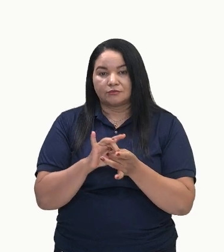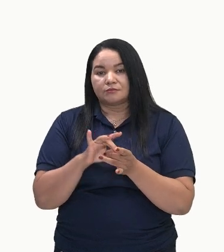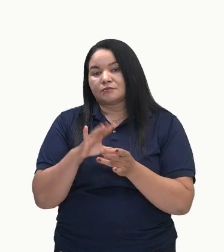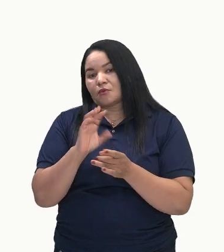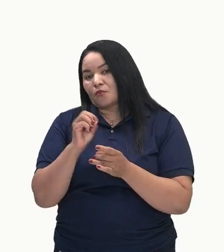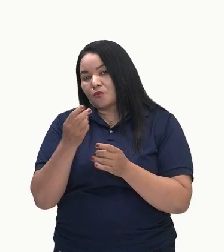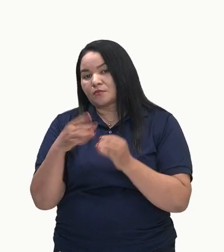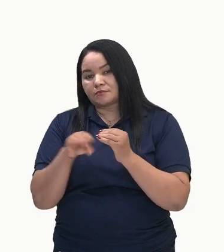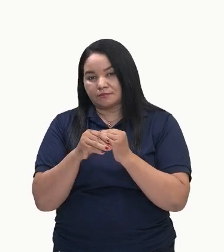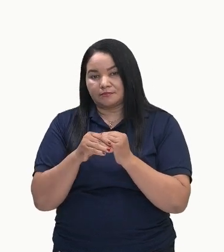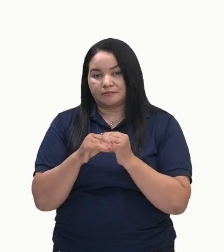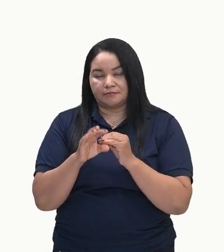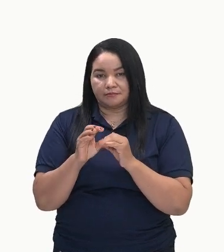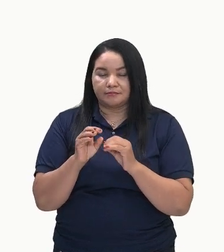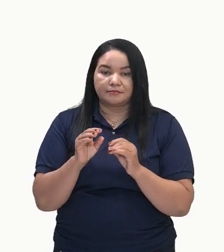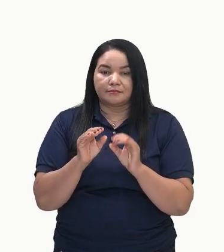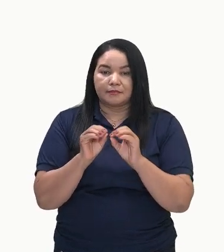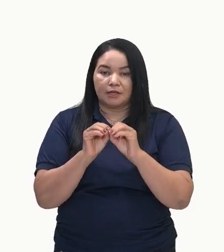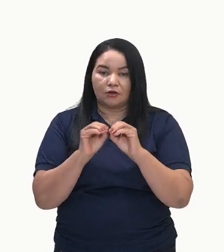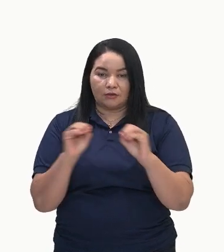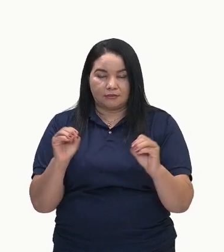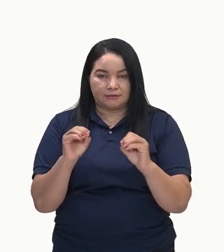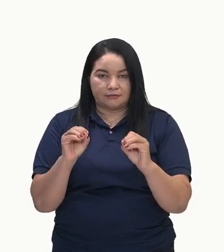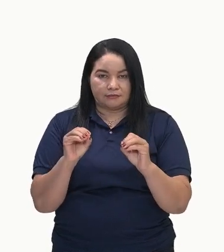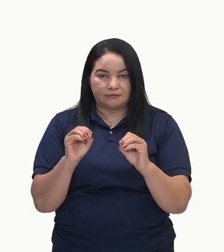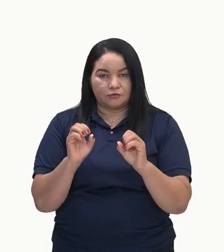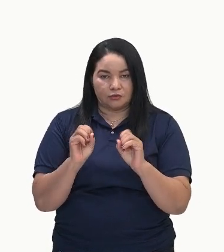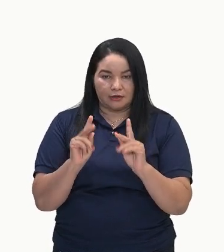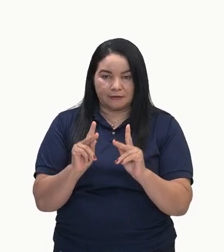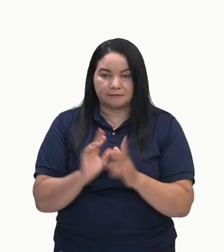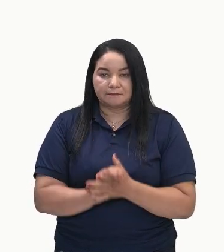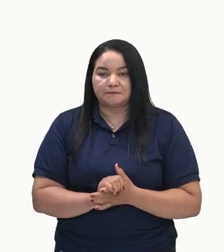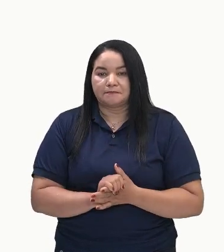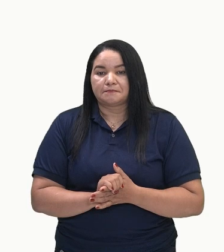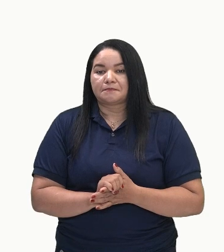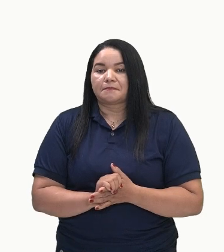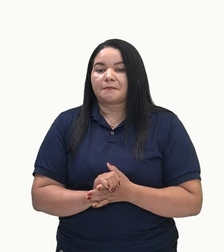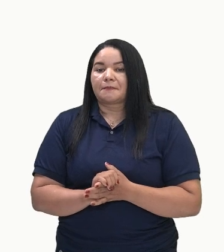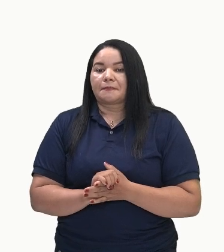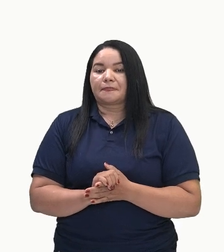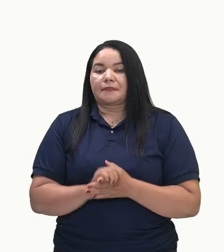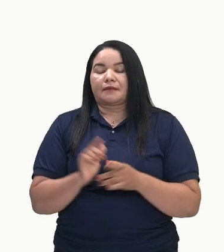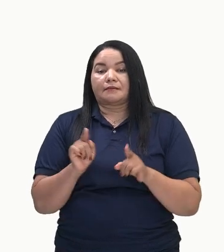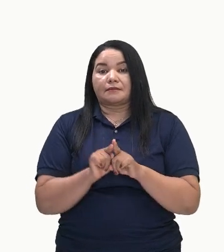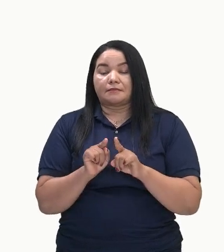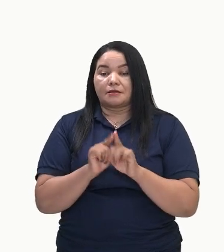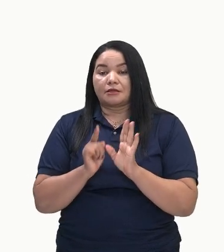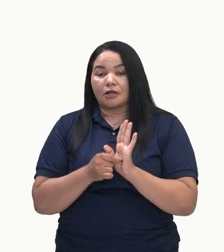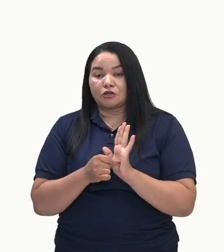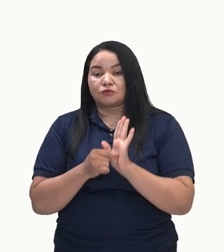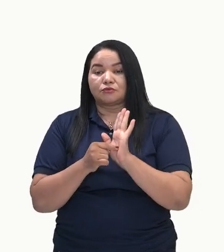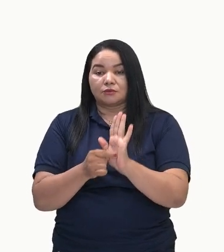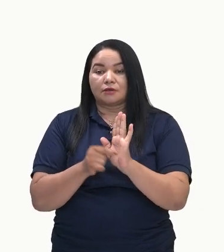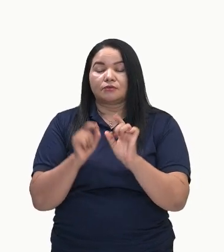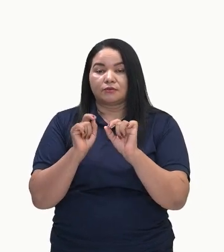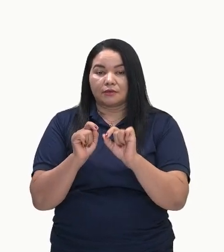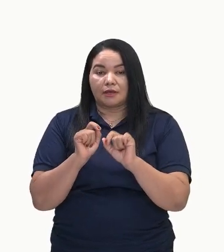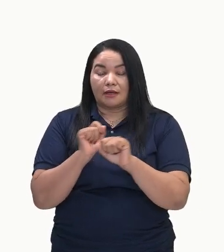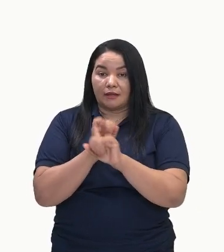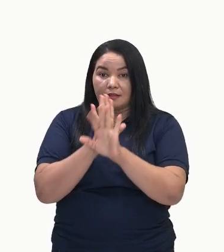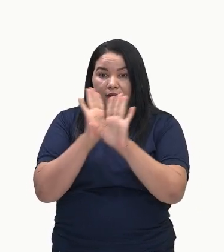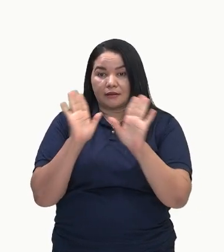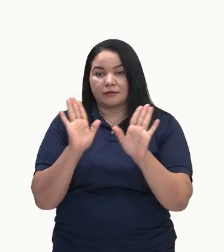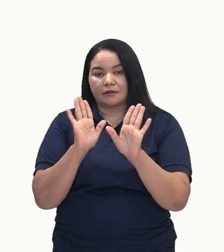tá? Uma sentence é uma oração, um período, tá? Helping to clarify, ajudando a clarear,